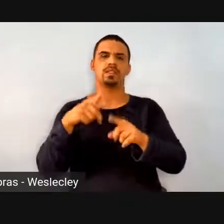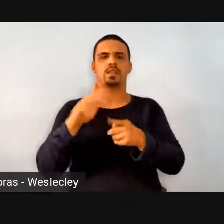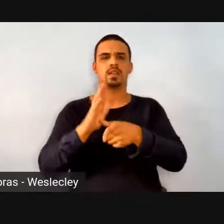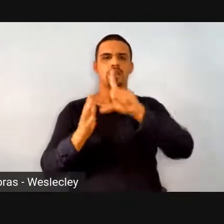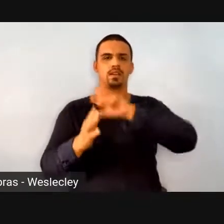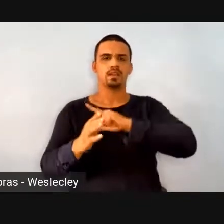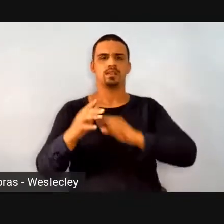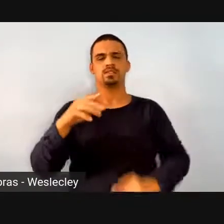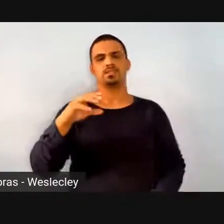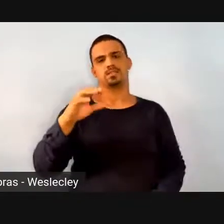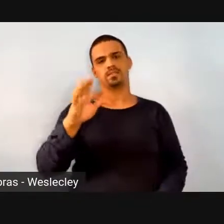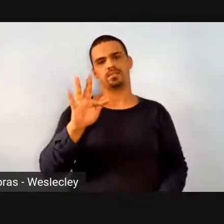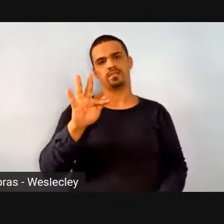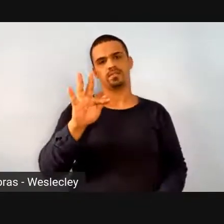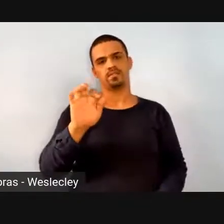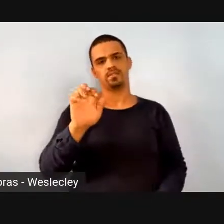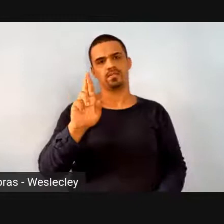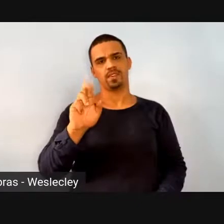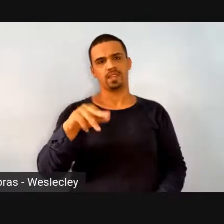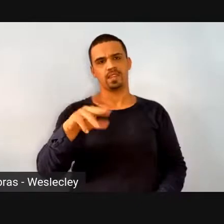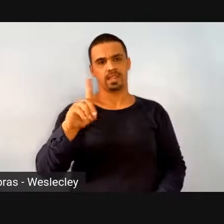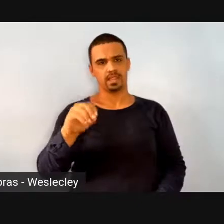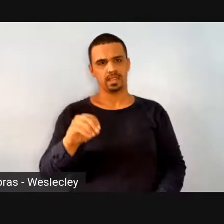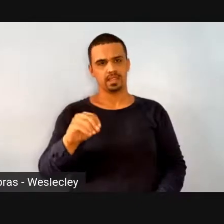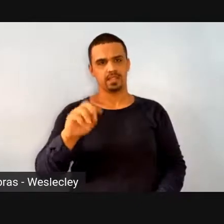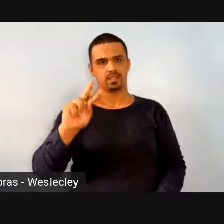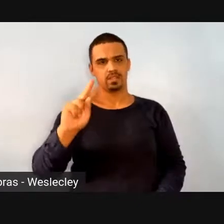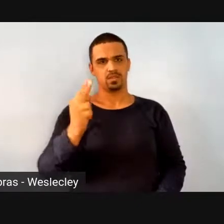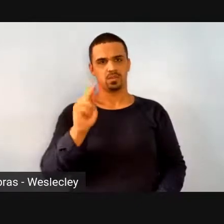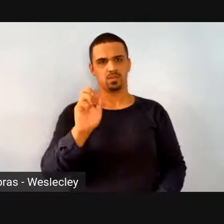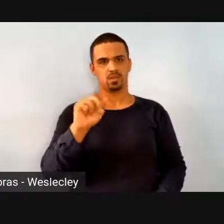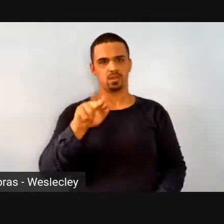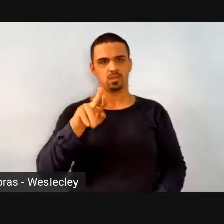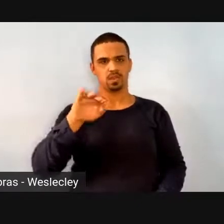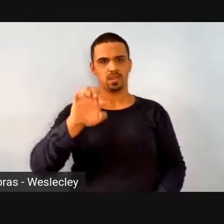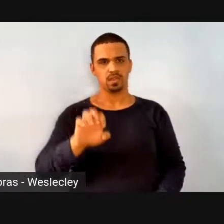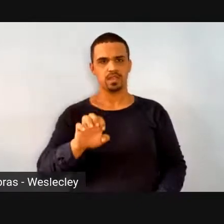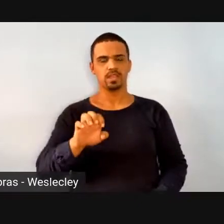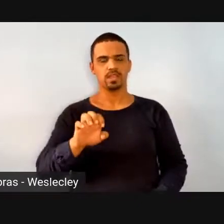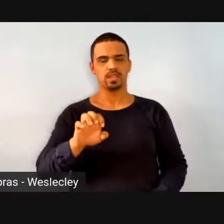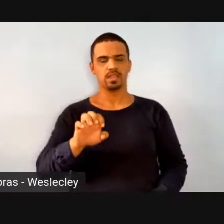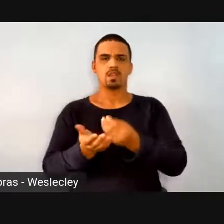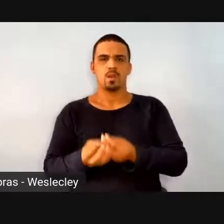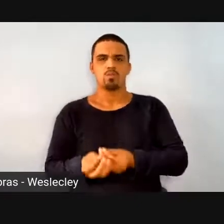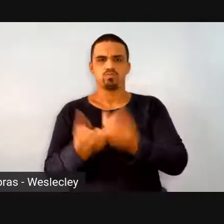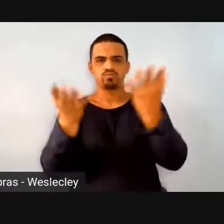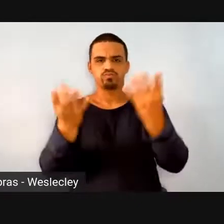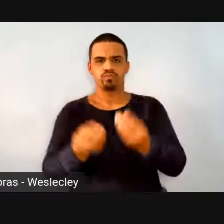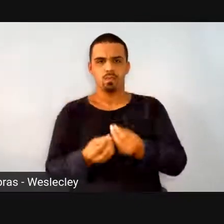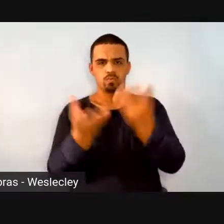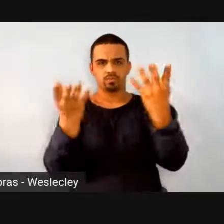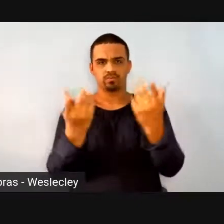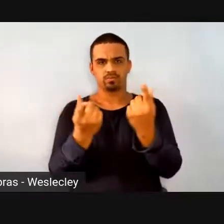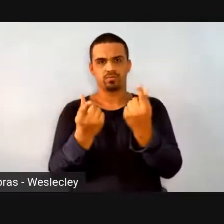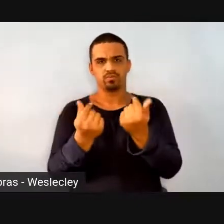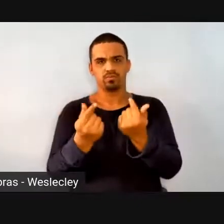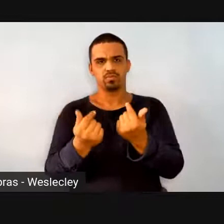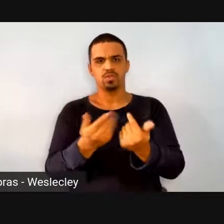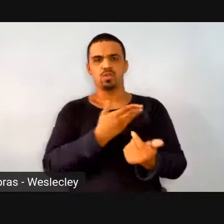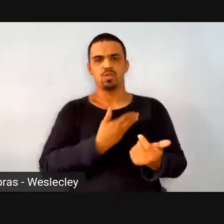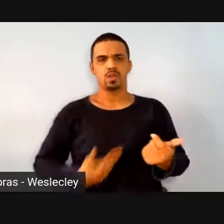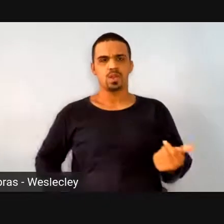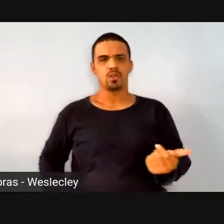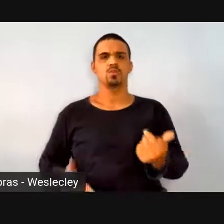Henrique Cardoso, aí com as doações sendo feitas com recursos públicos do